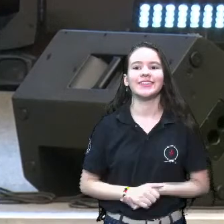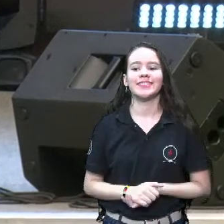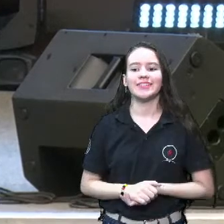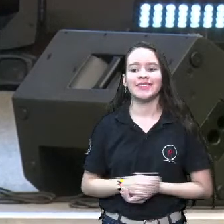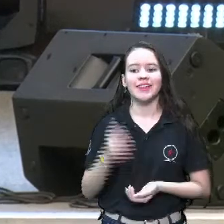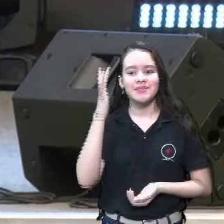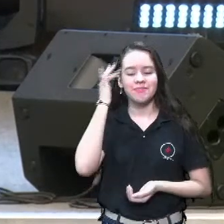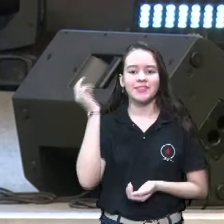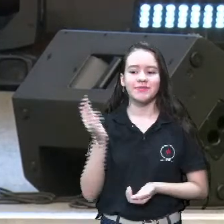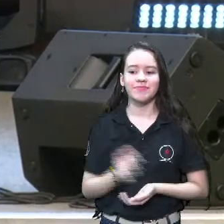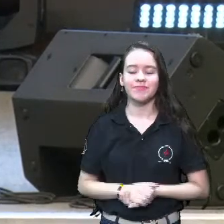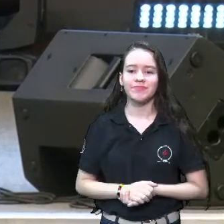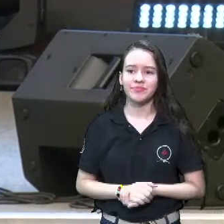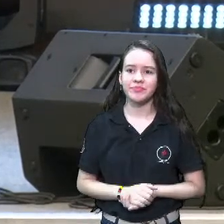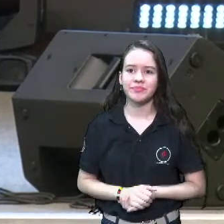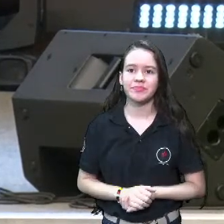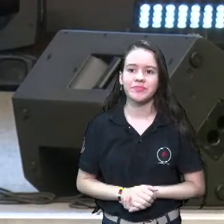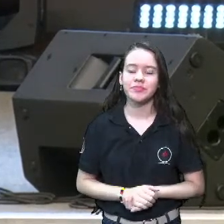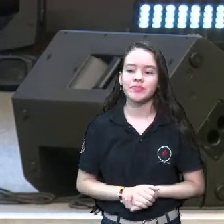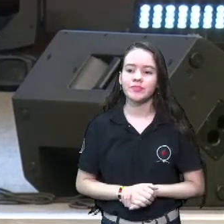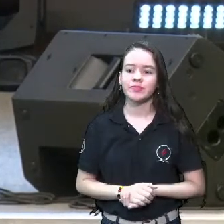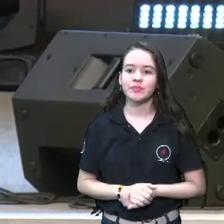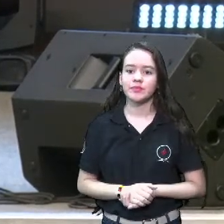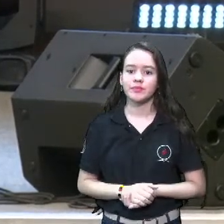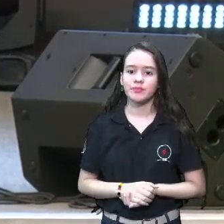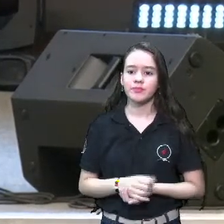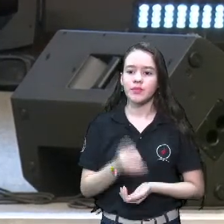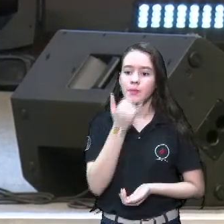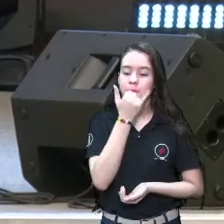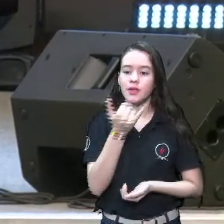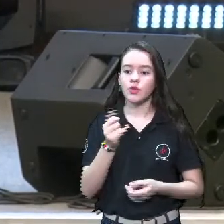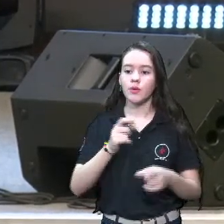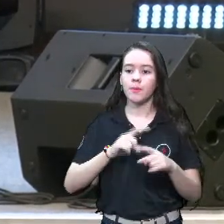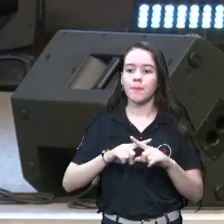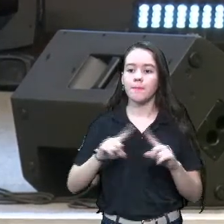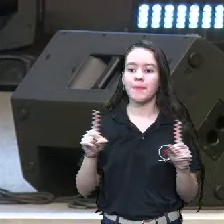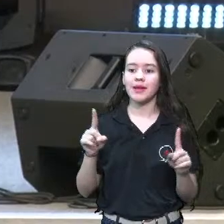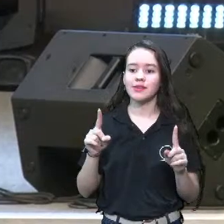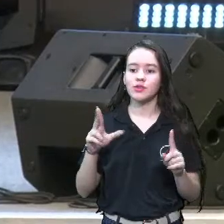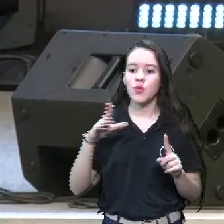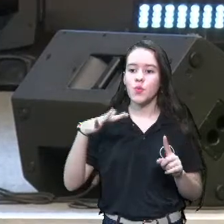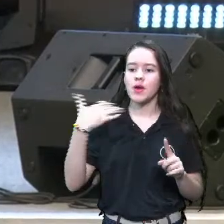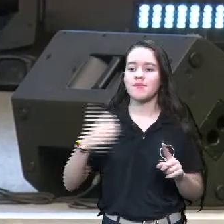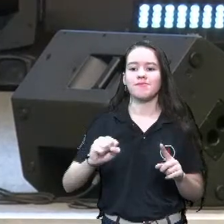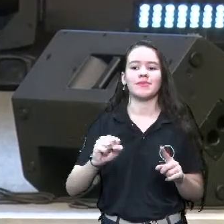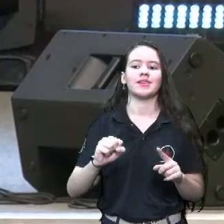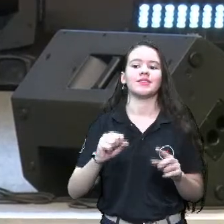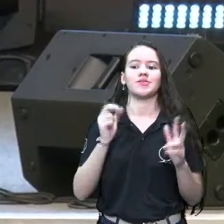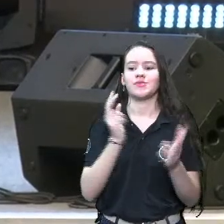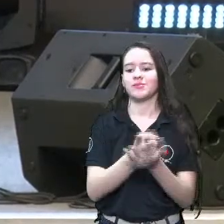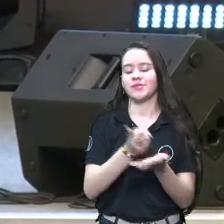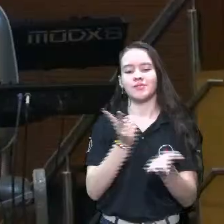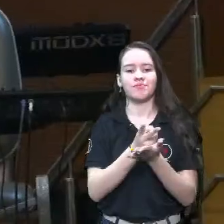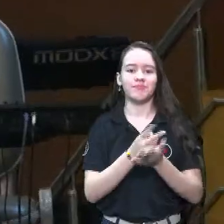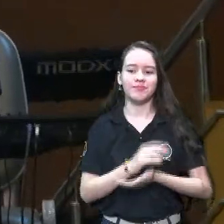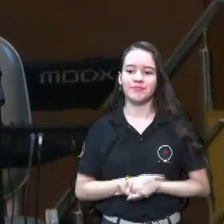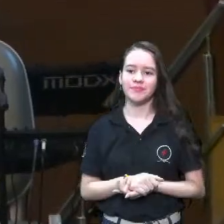né? Eu diria para ele assim, ó: eu te perdoo, mas nunca mais será a mesma